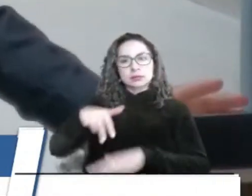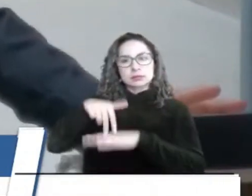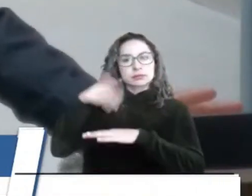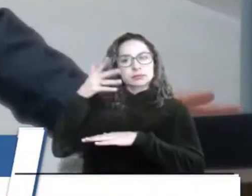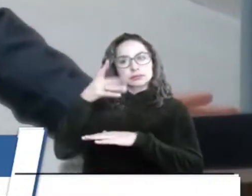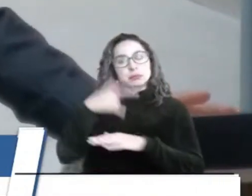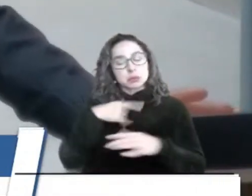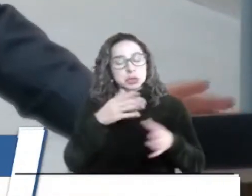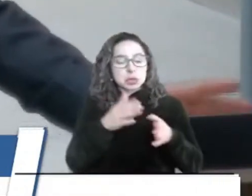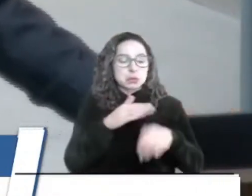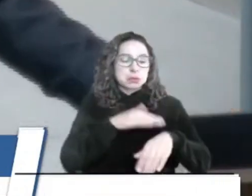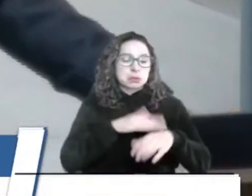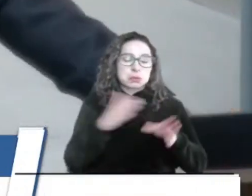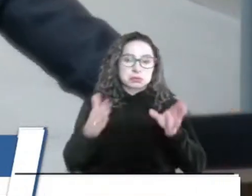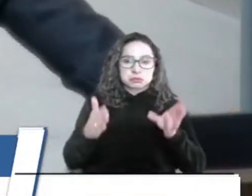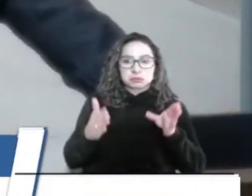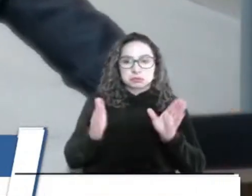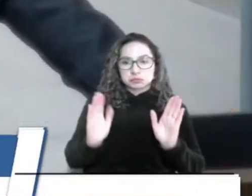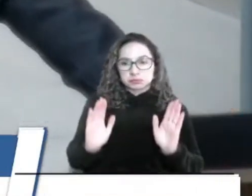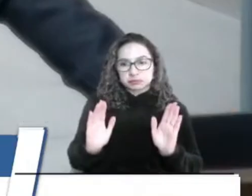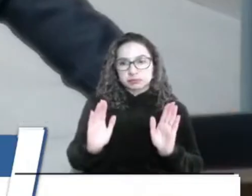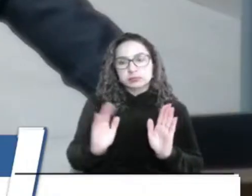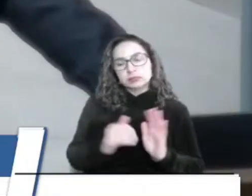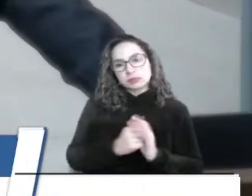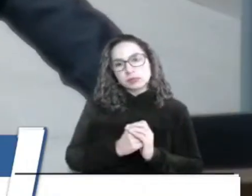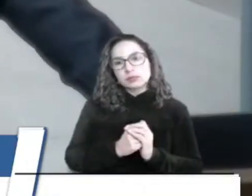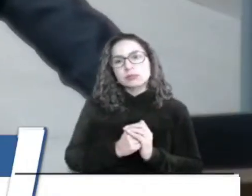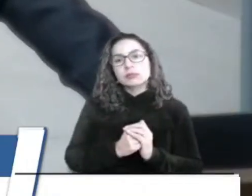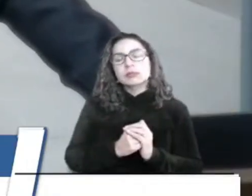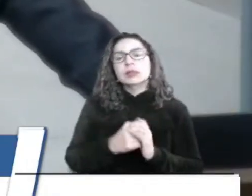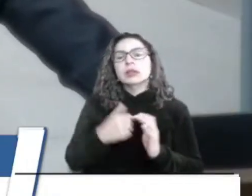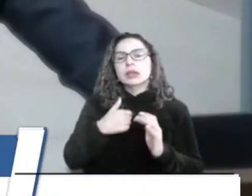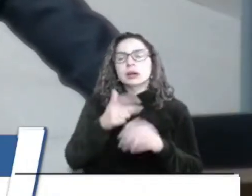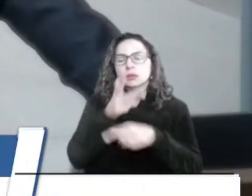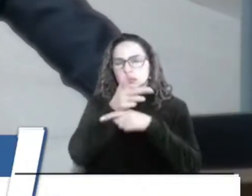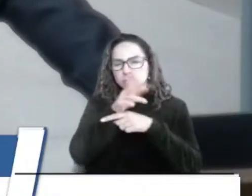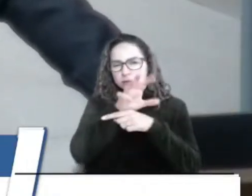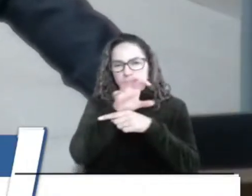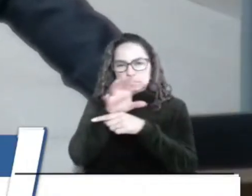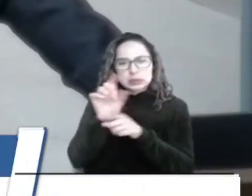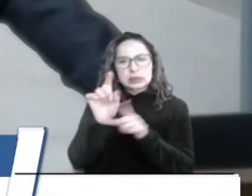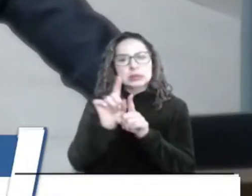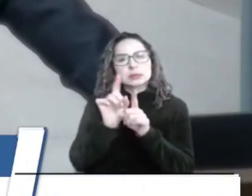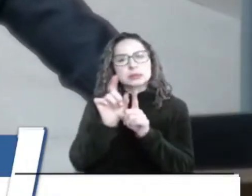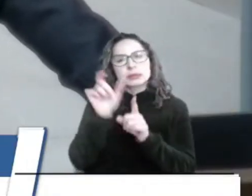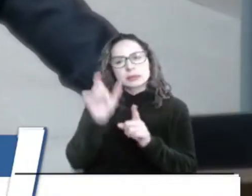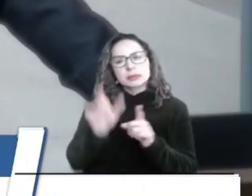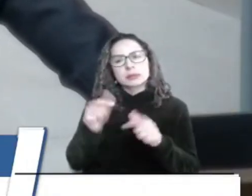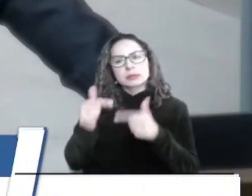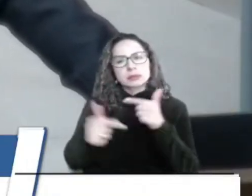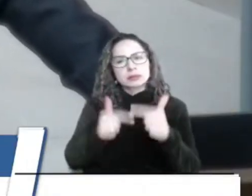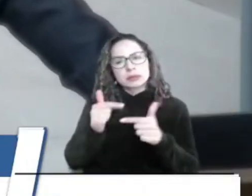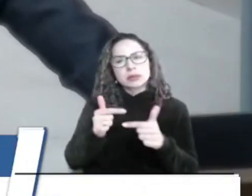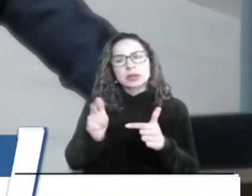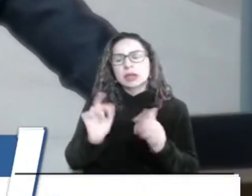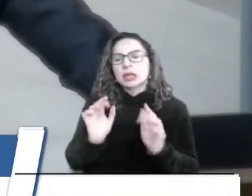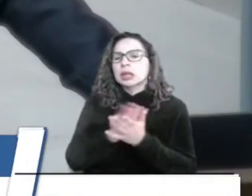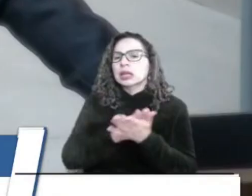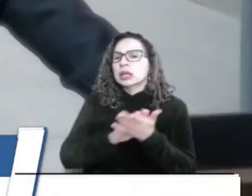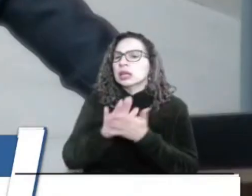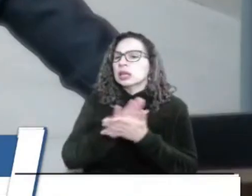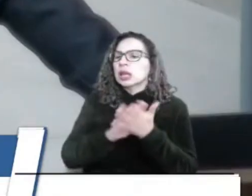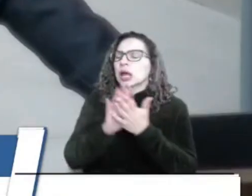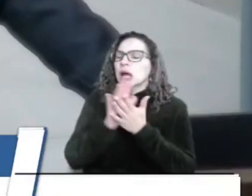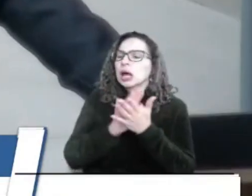está dentro do prazo. Então, eu fiz um vídeo também em relação a essa servidora que foi agredida, nada justifica